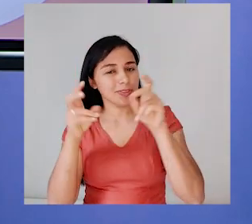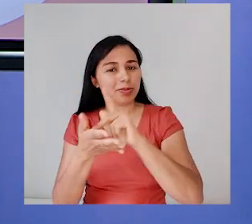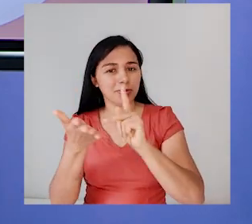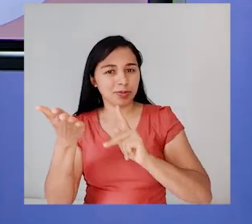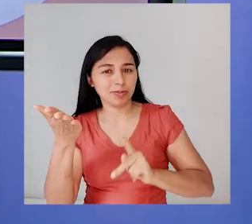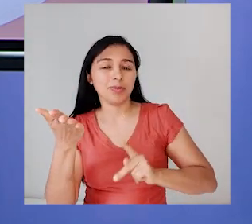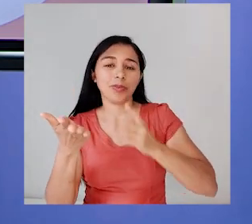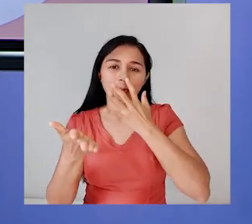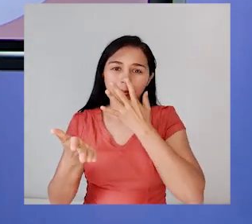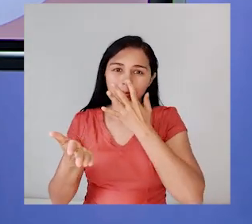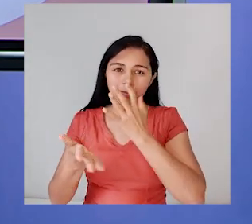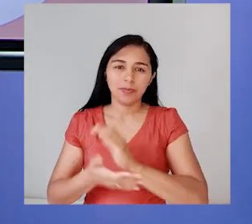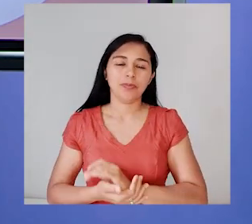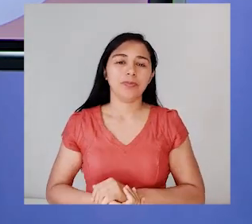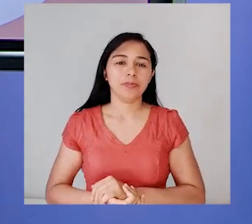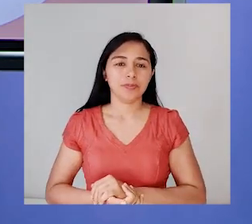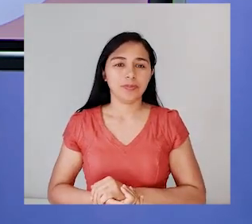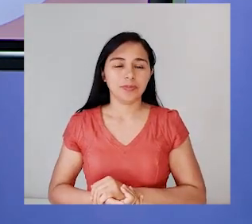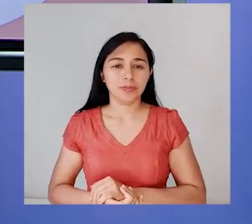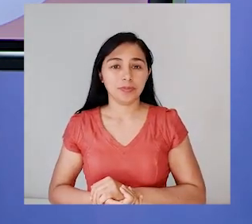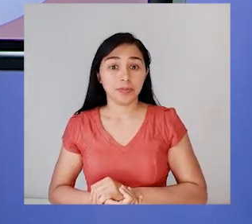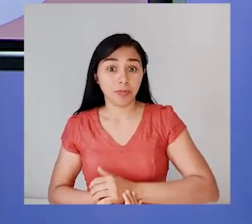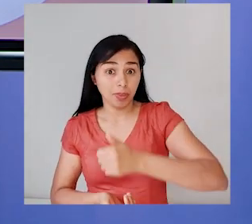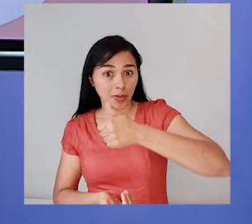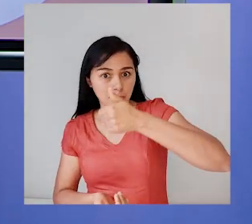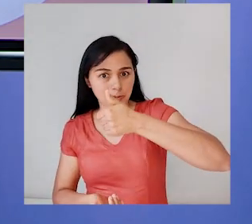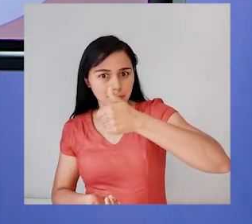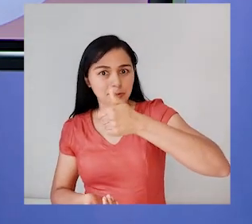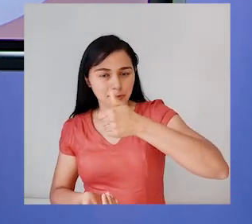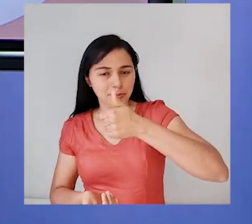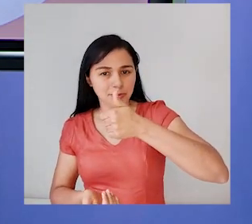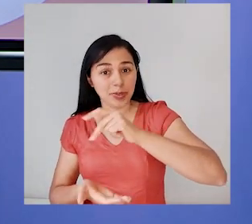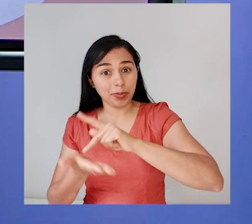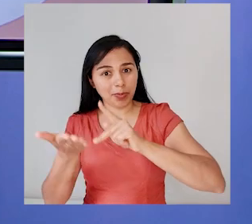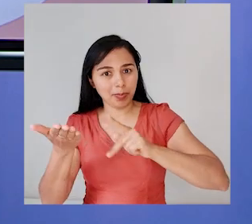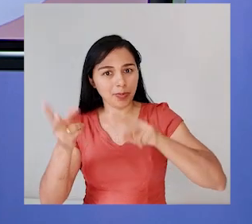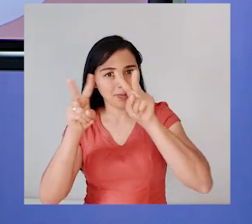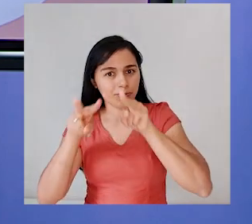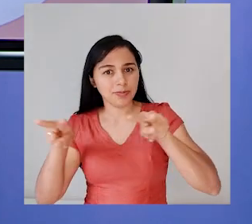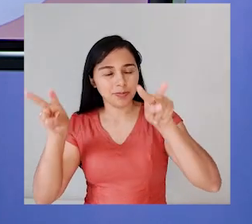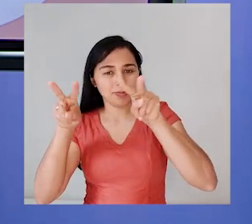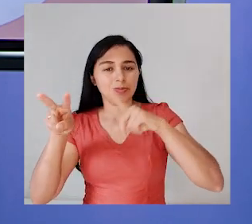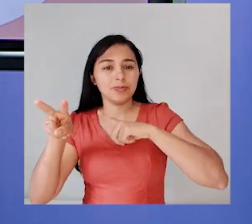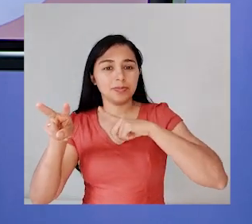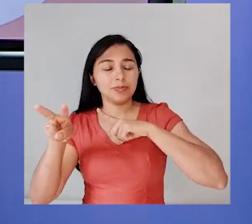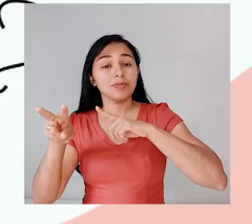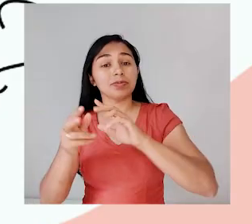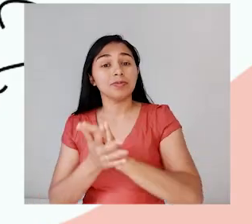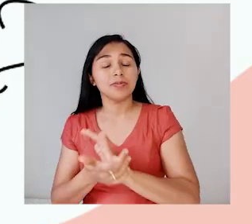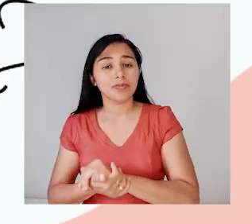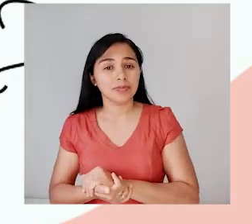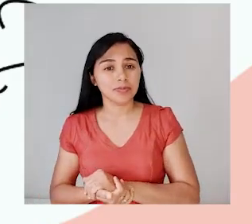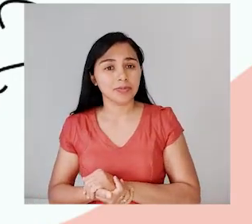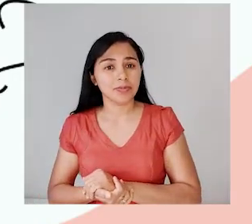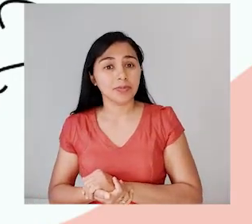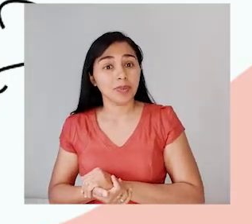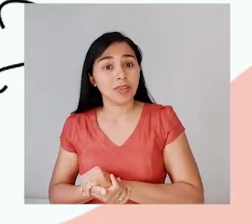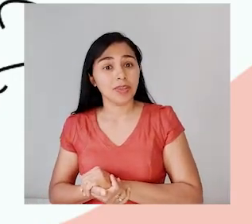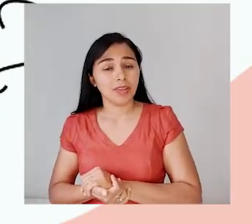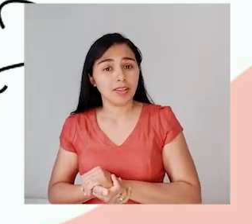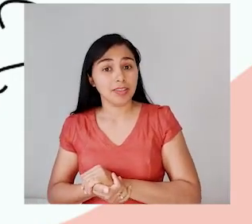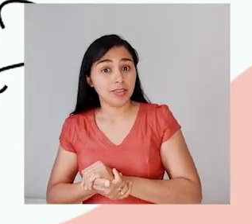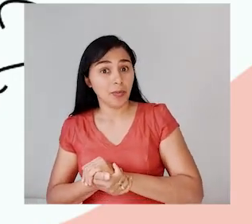exemplos. Neste primeiro poema visual, temos aqui, logo de cara, podemos perceber uma imagem, que